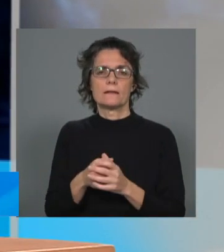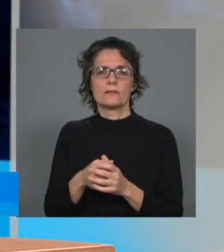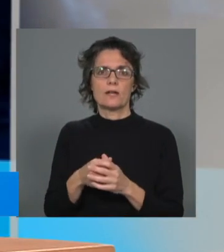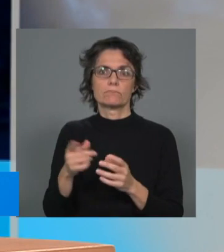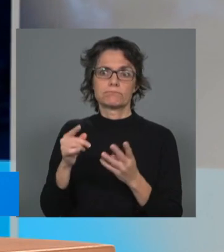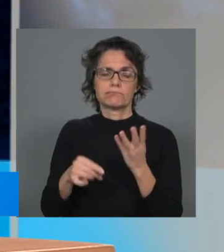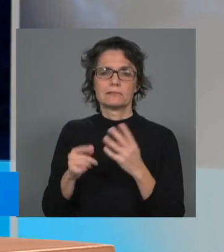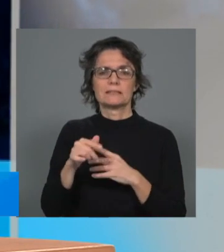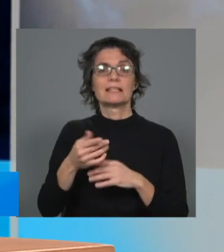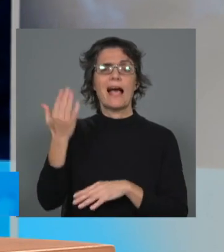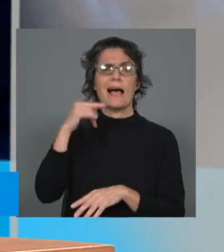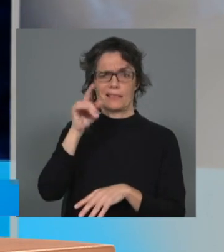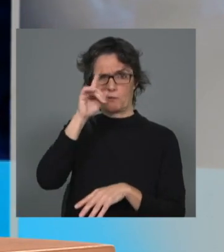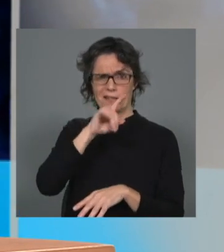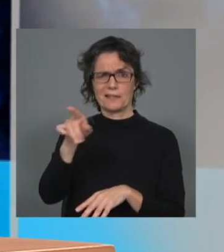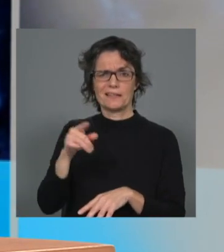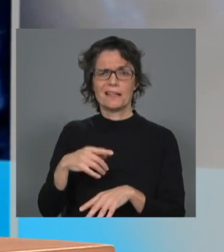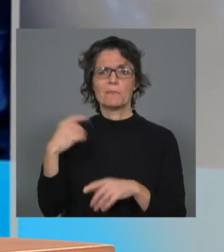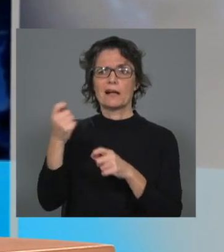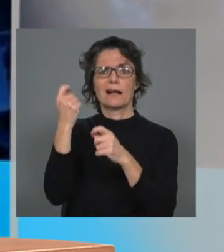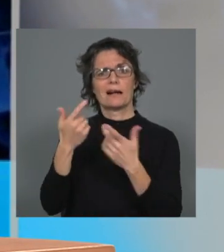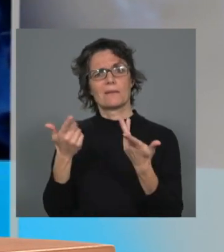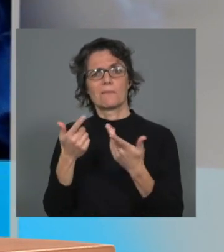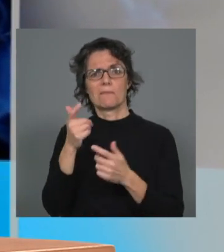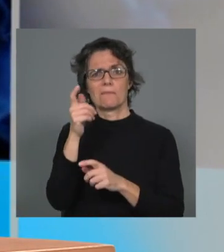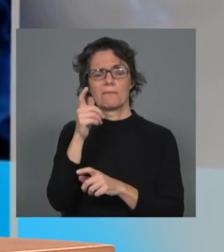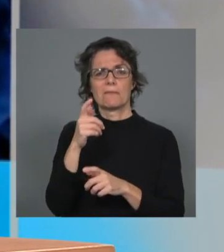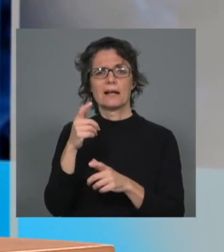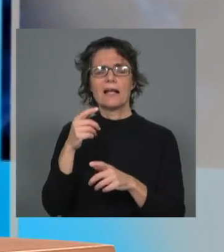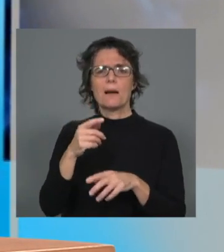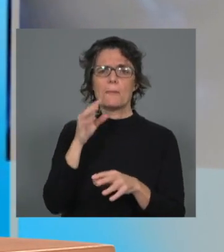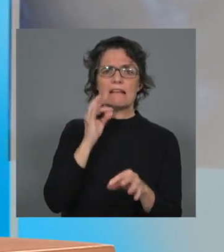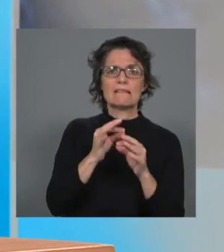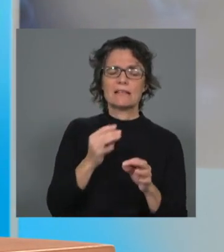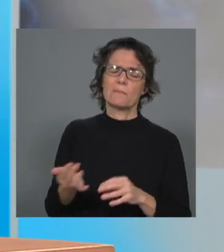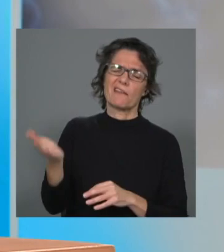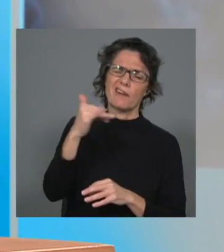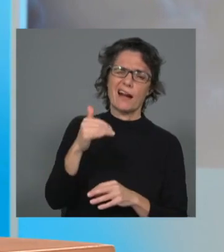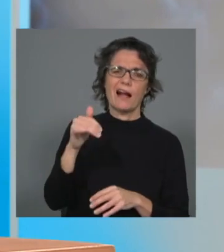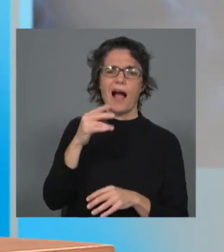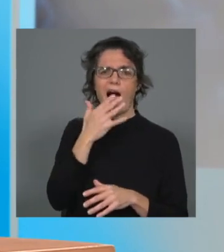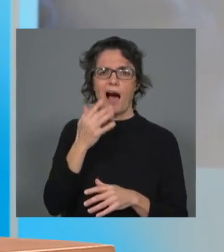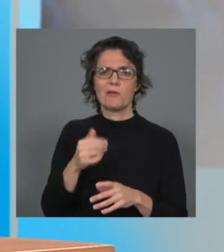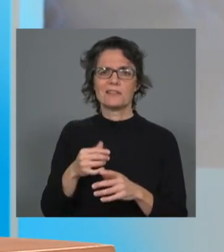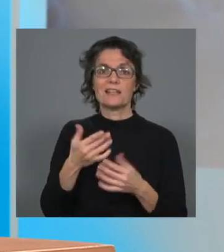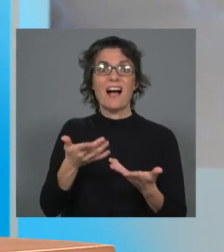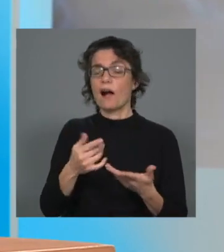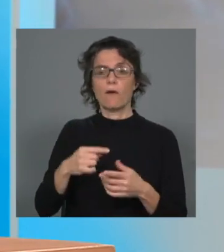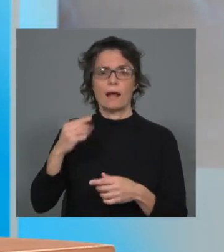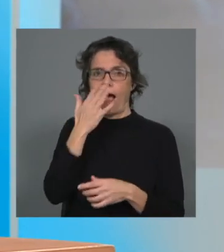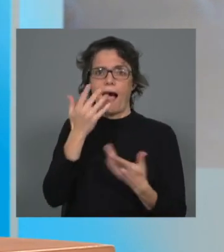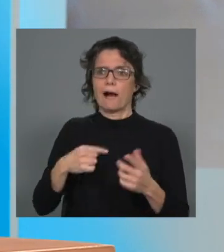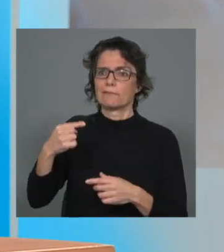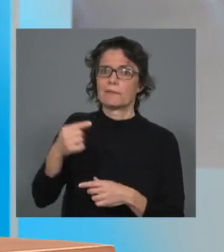coisa que era umas campanhas publicitárias lá para os meses de setembro a dizer regressa às aulas. Agora é um ato